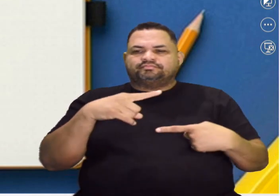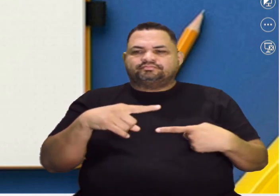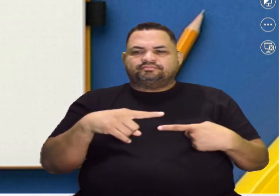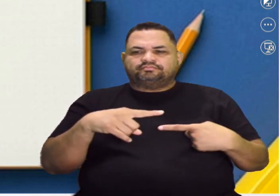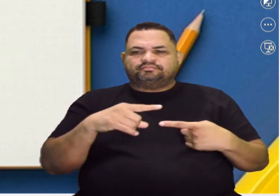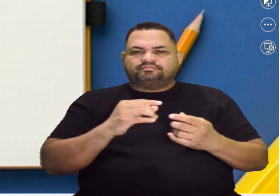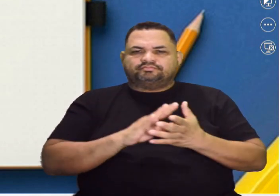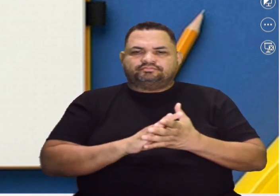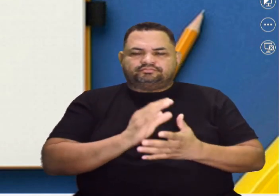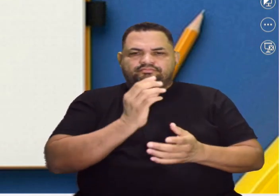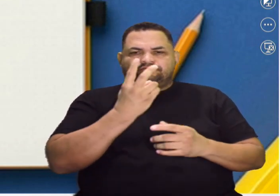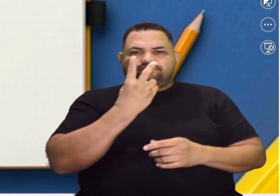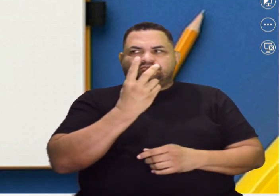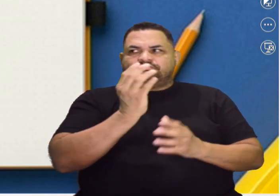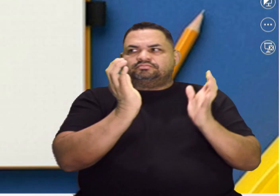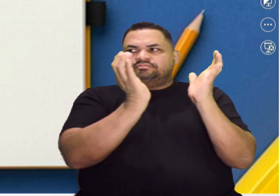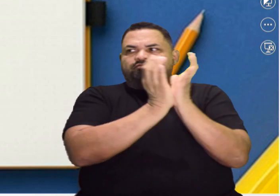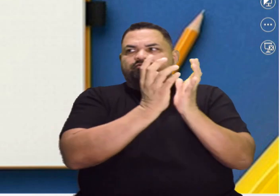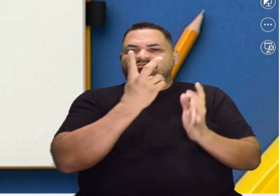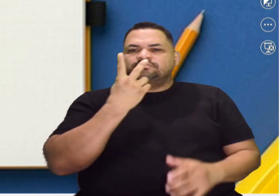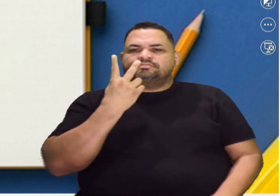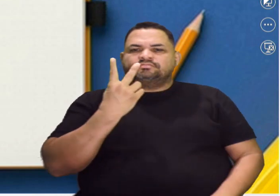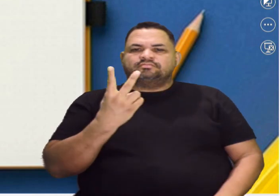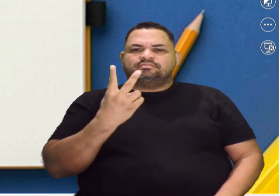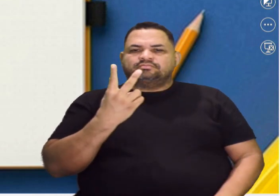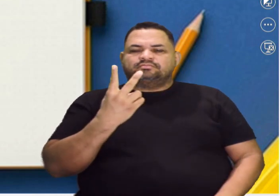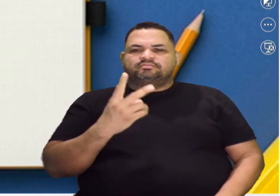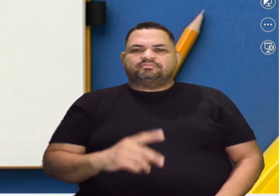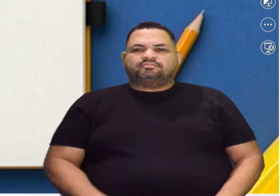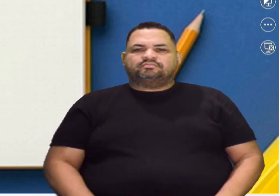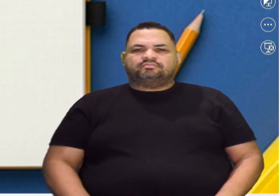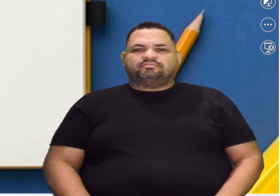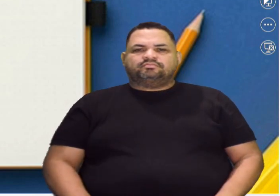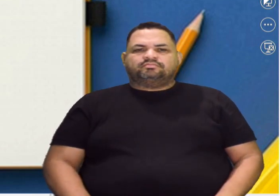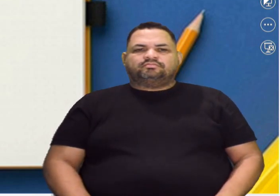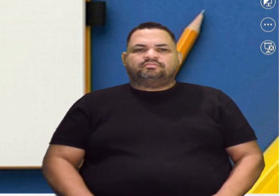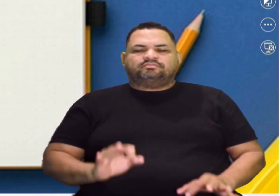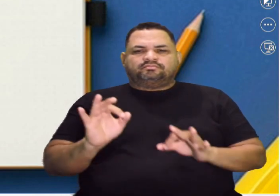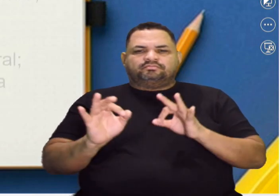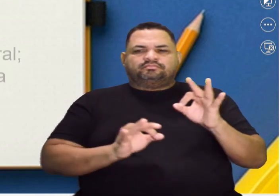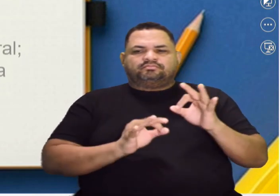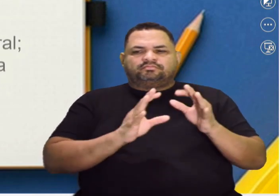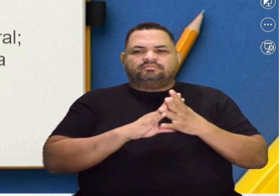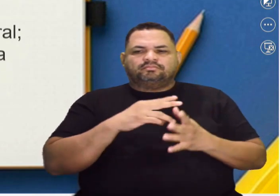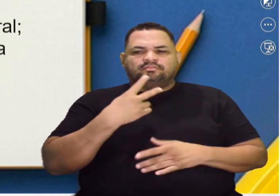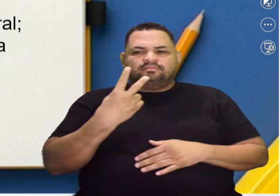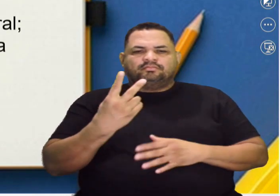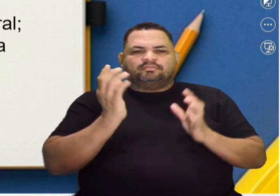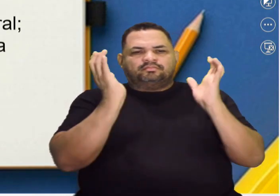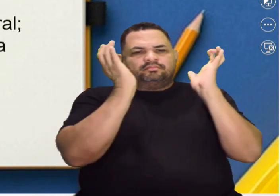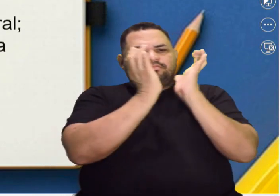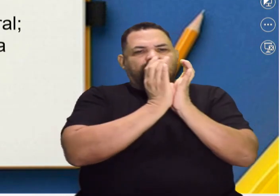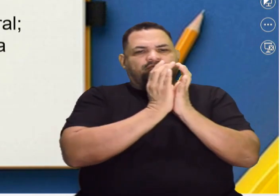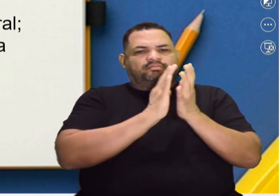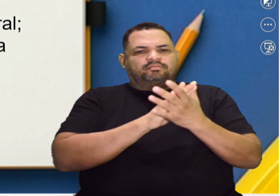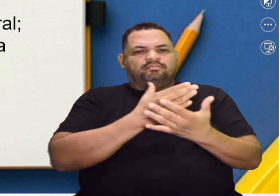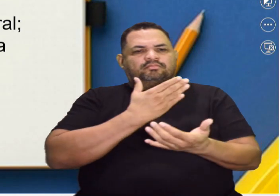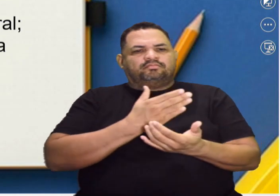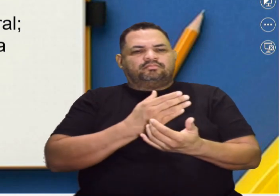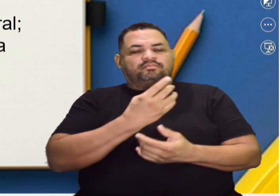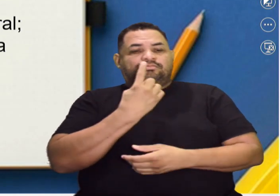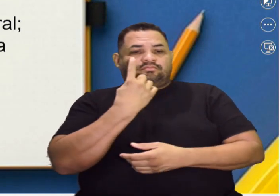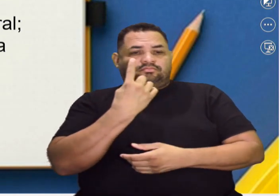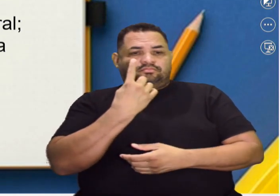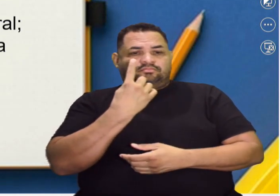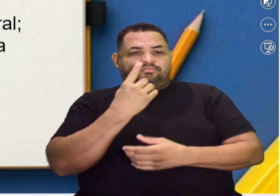momento, vai ser a unidade 2. A nossa componente curricular formado por 2 unidades. Na unidade 1,